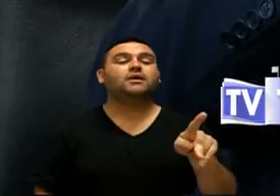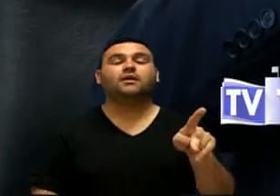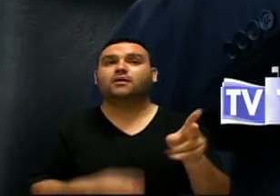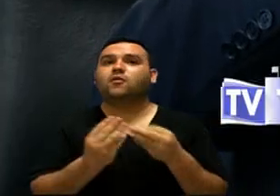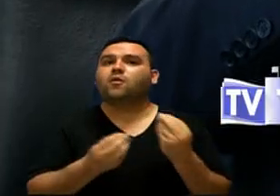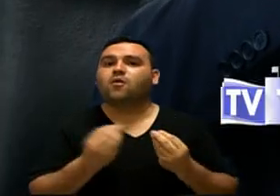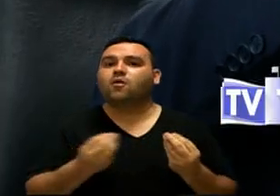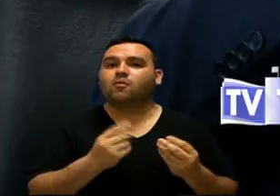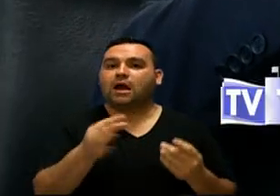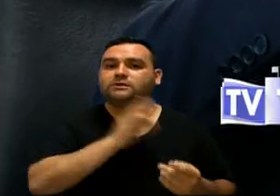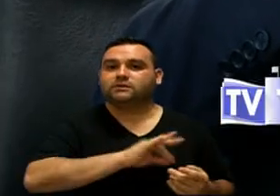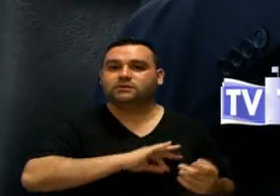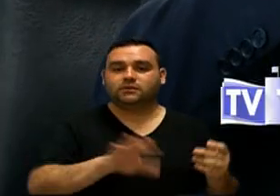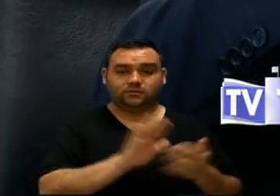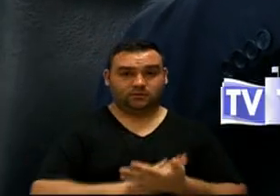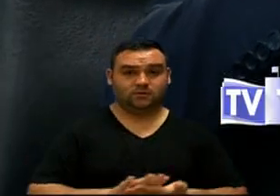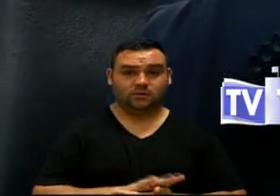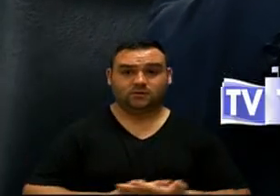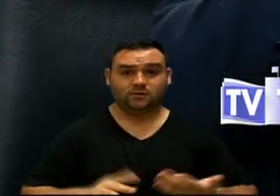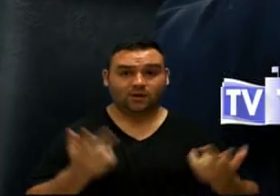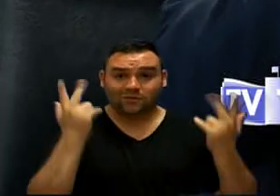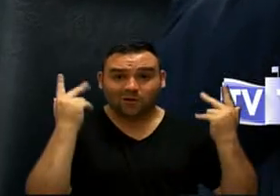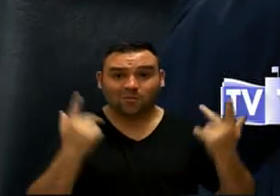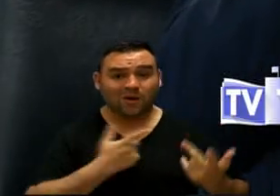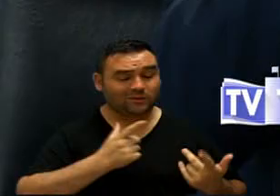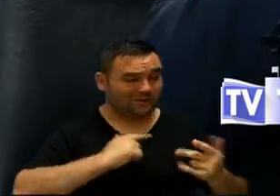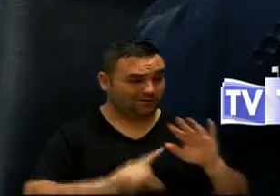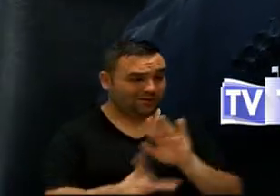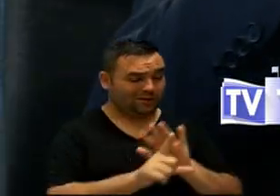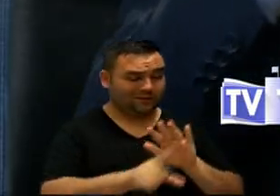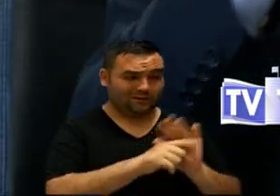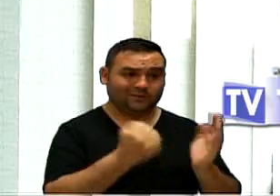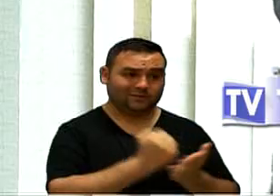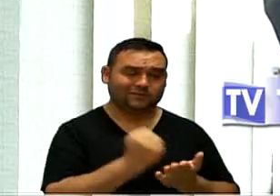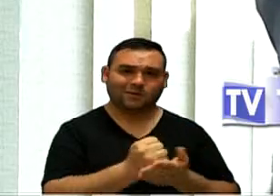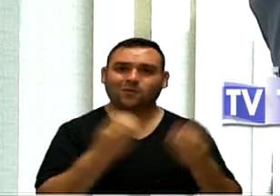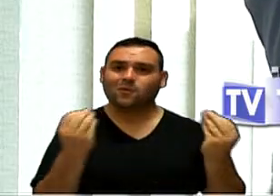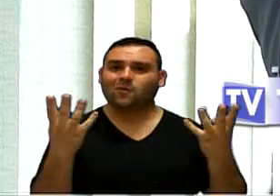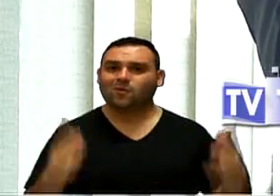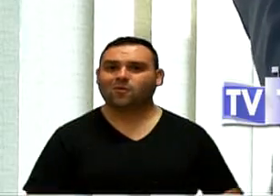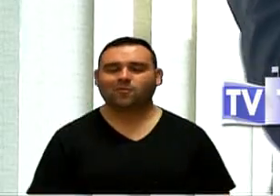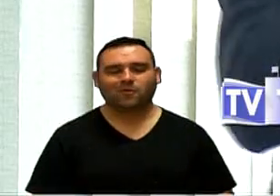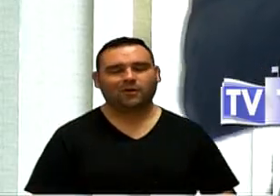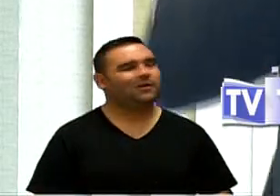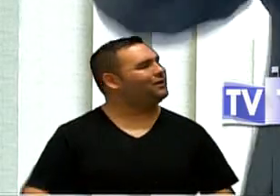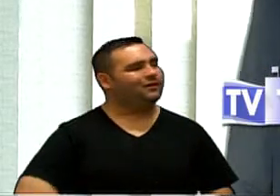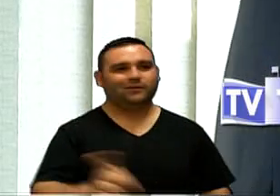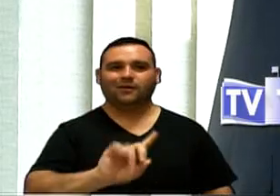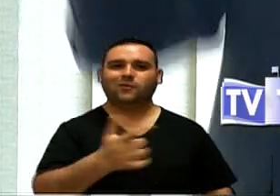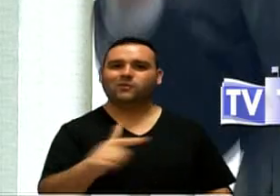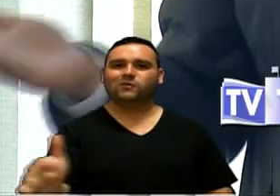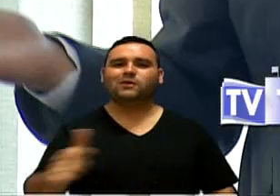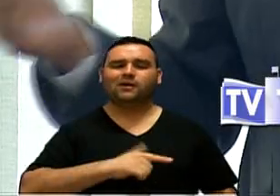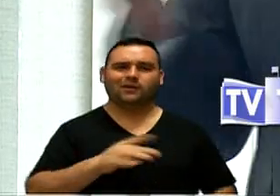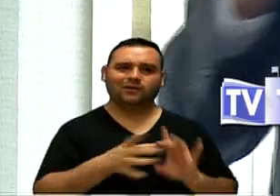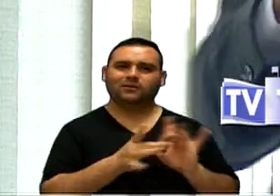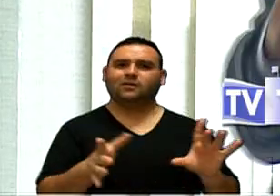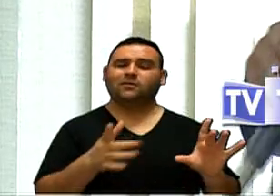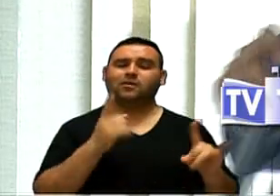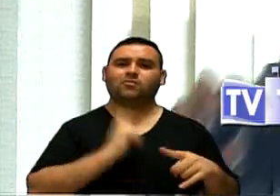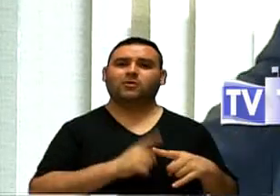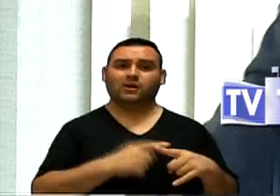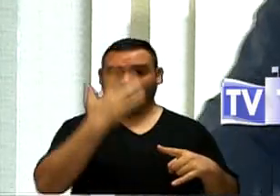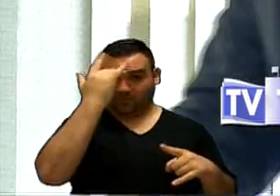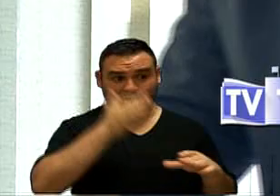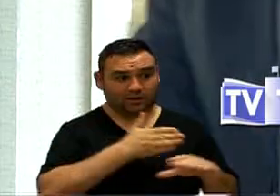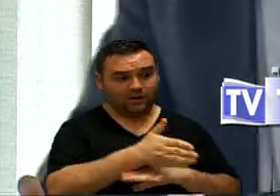vai continuar, sem receber? Não, em vigor normalmente. A lei é promulgada, Martinez, como que não? Como promulgada? Acho que é, o presidente tem prerrogativa de promulgar. Ele entra no